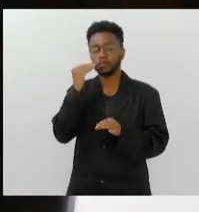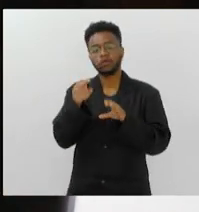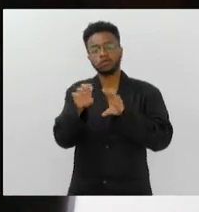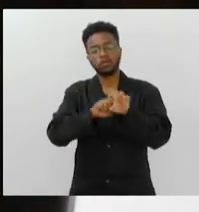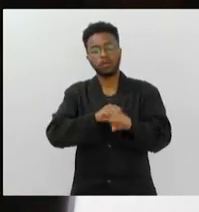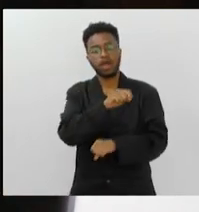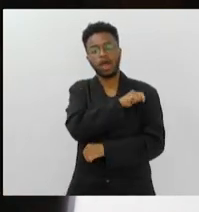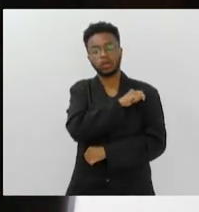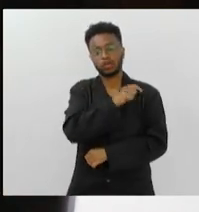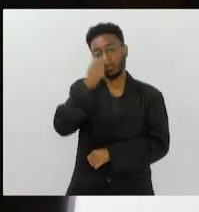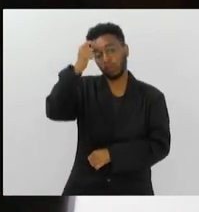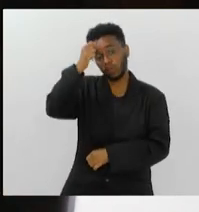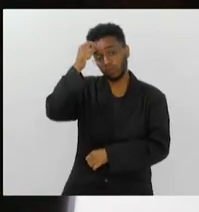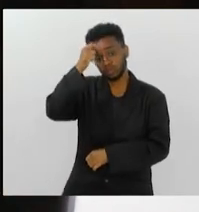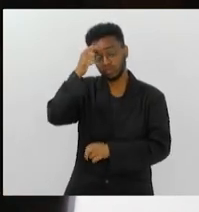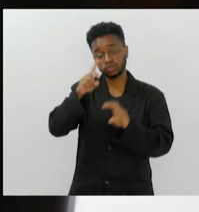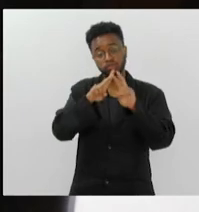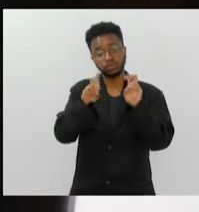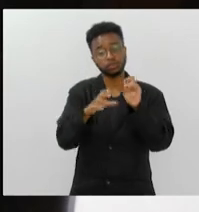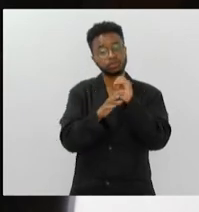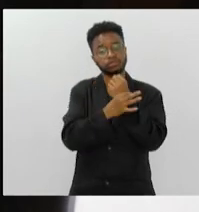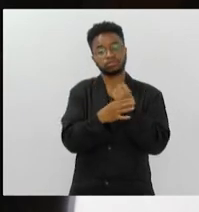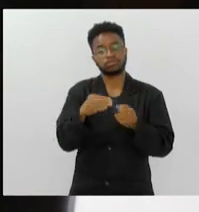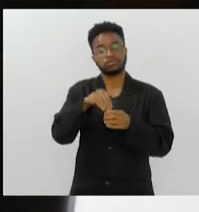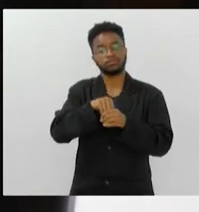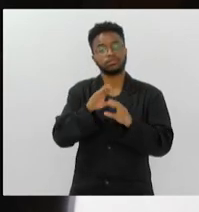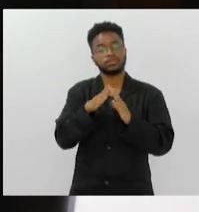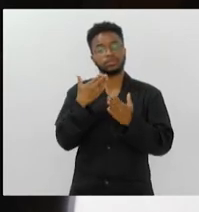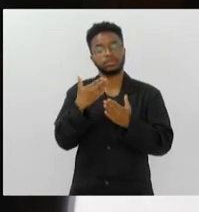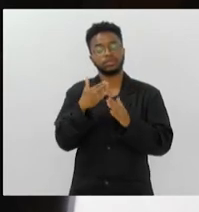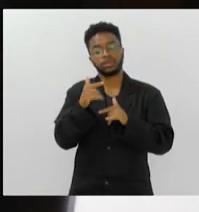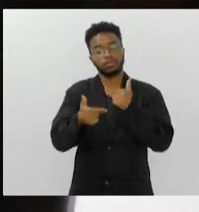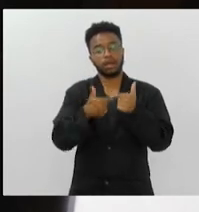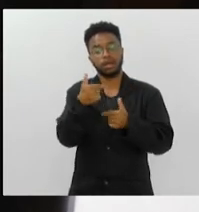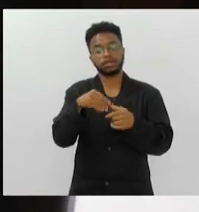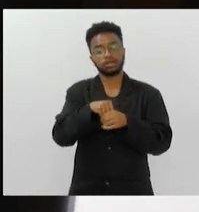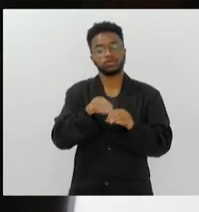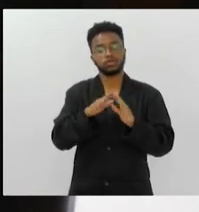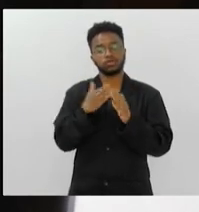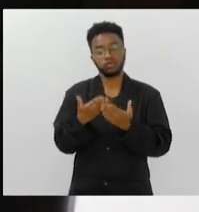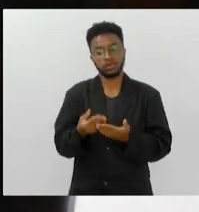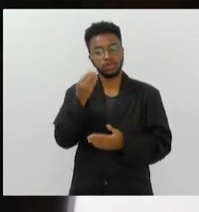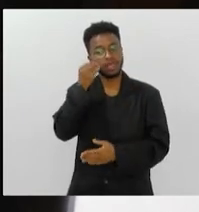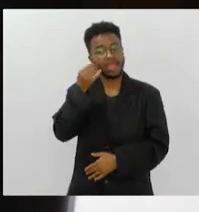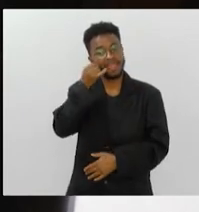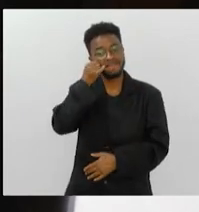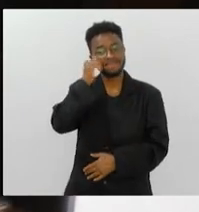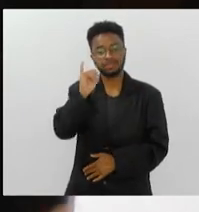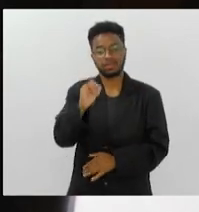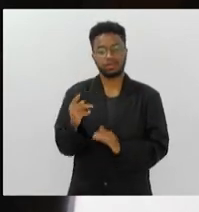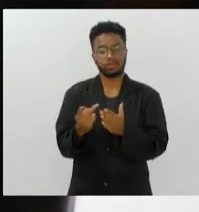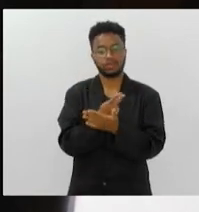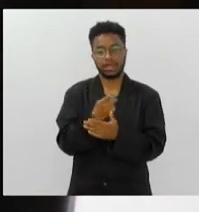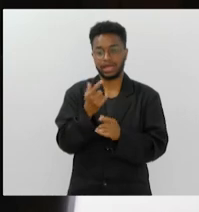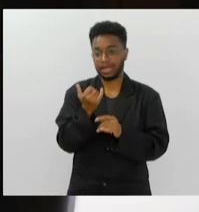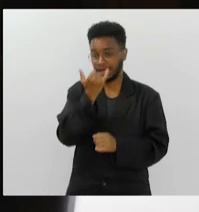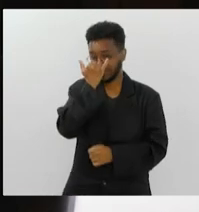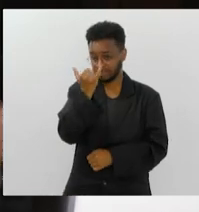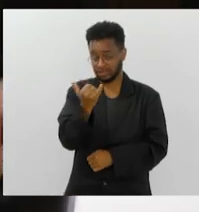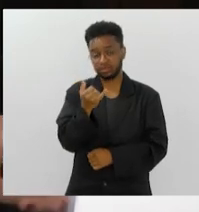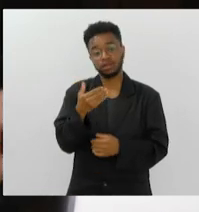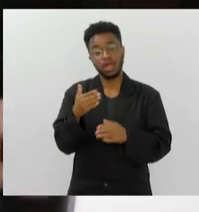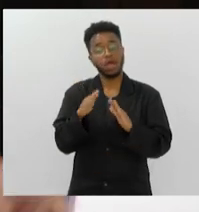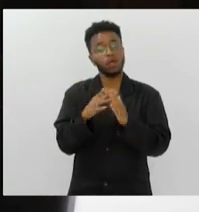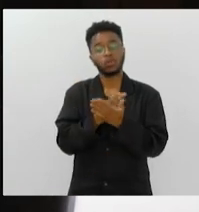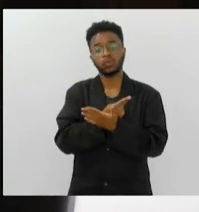estudantes conscientes da segurança do trabalho na escola como forma de prevenir acidentes. Isso aconteceu lá na